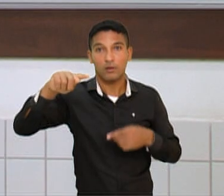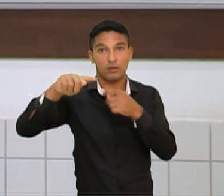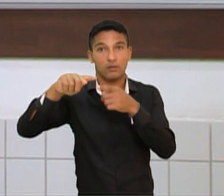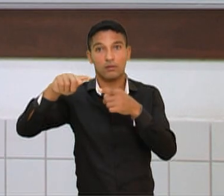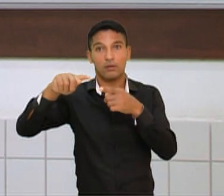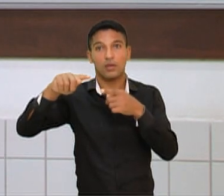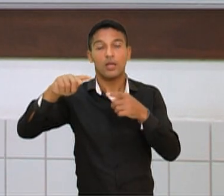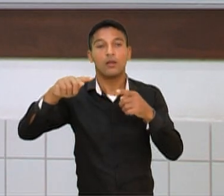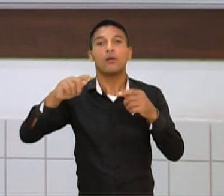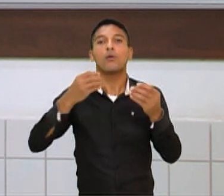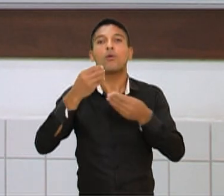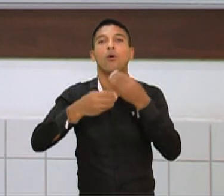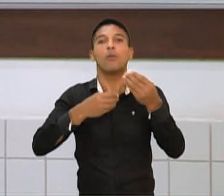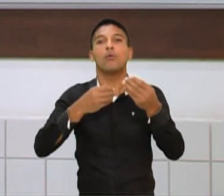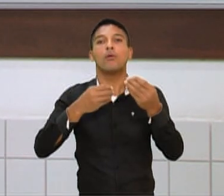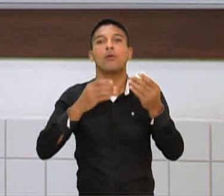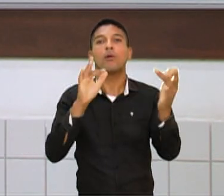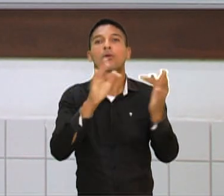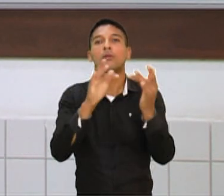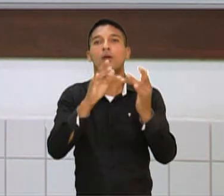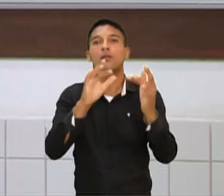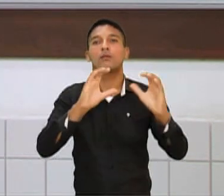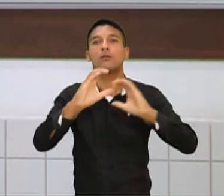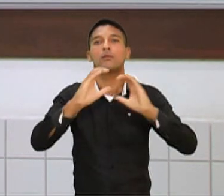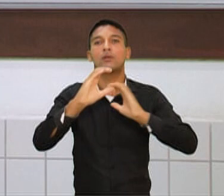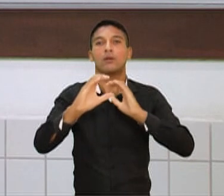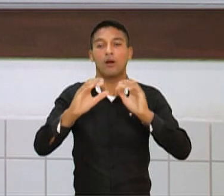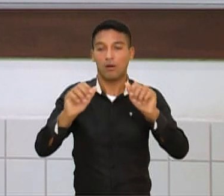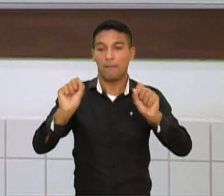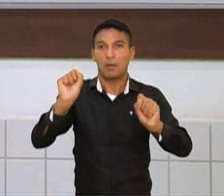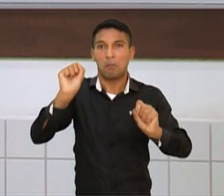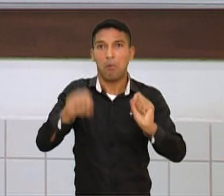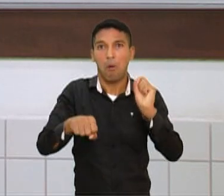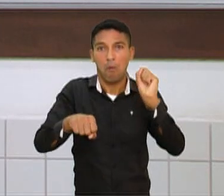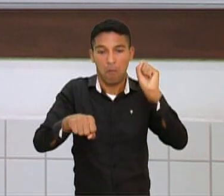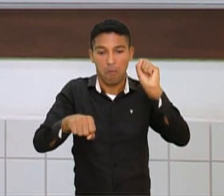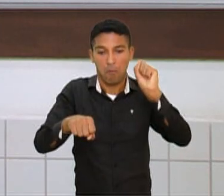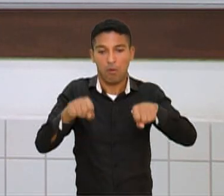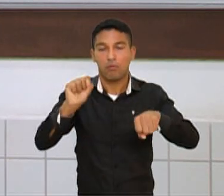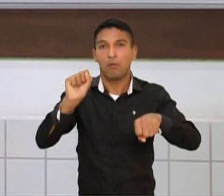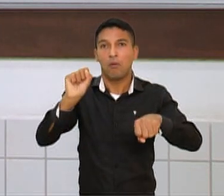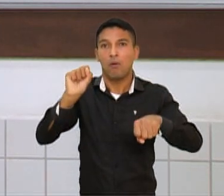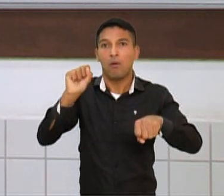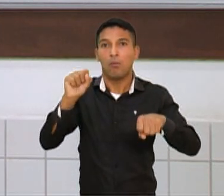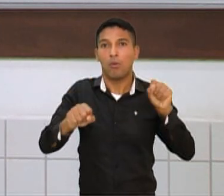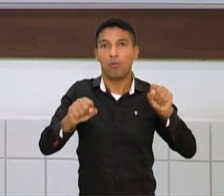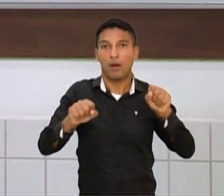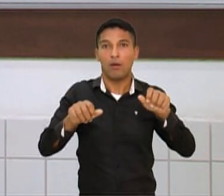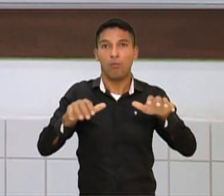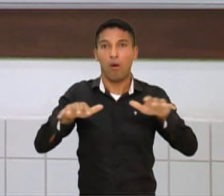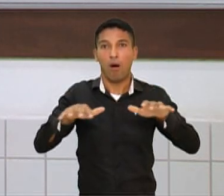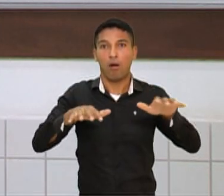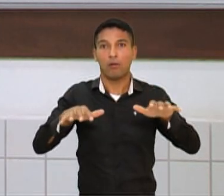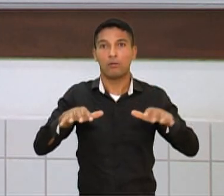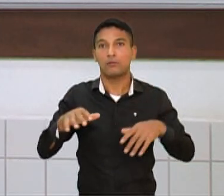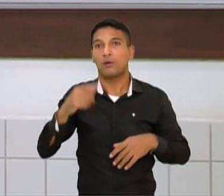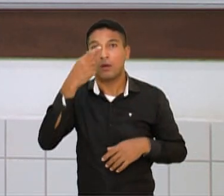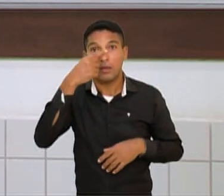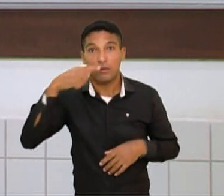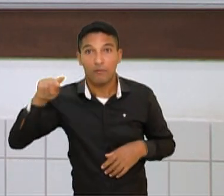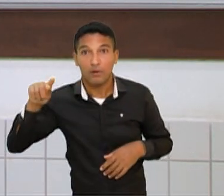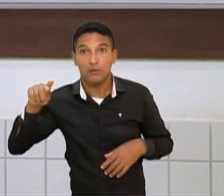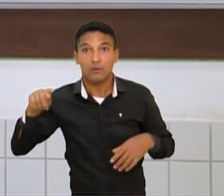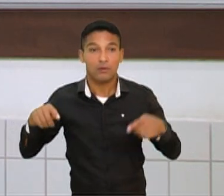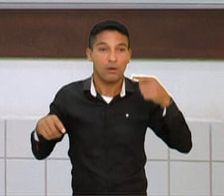também eles se comunicam batendo as patas no solo. Então, um elefante vai sentir o movimento do outro, ele pode compreender